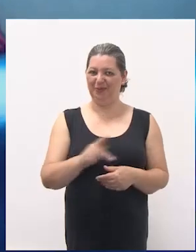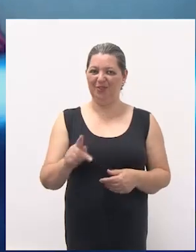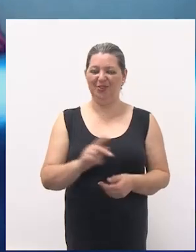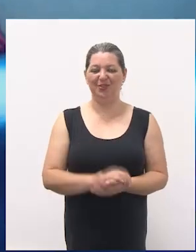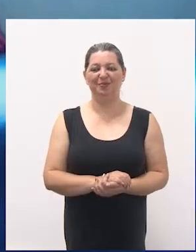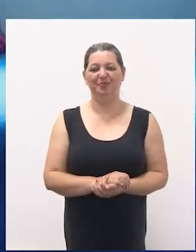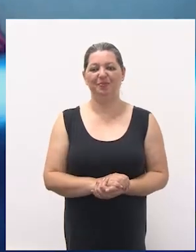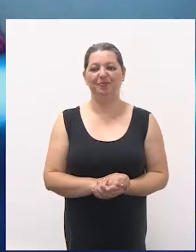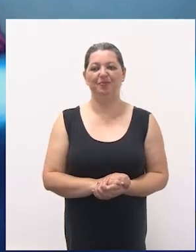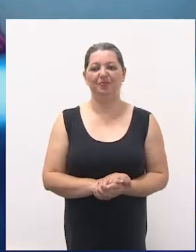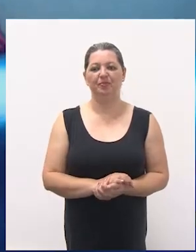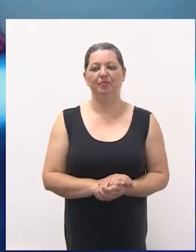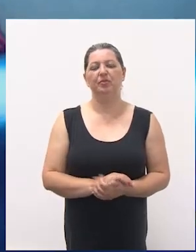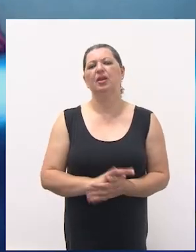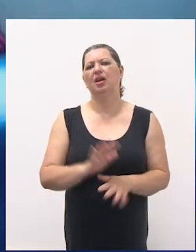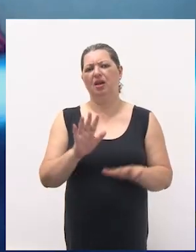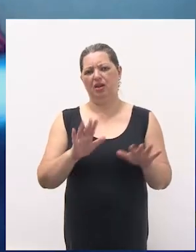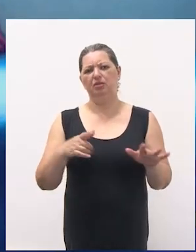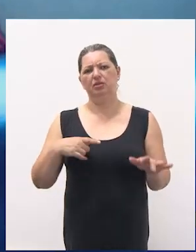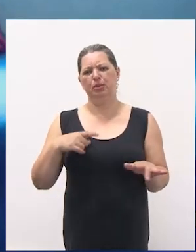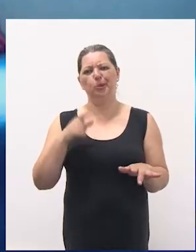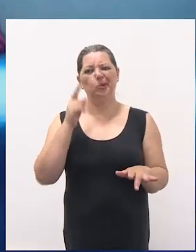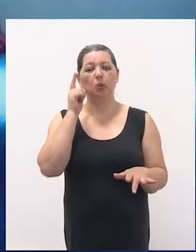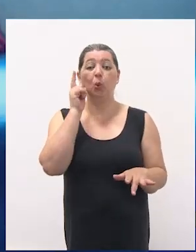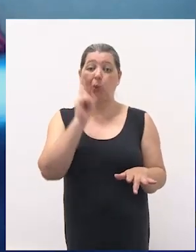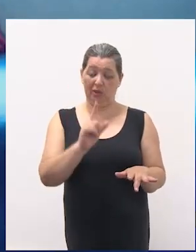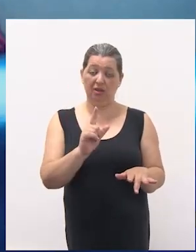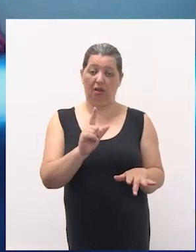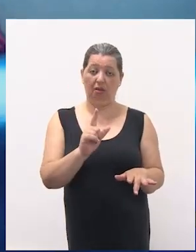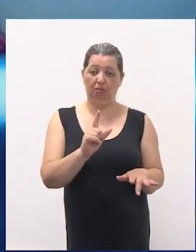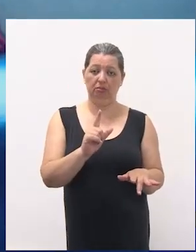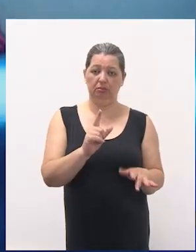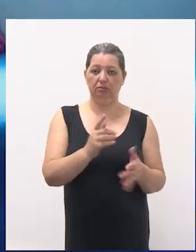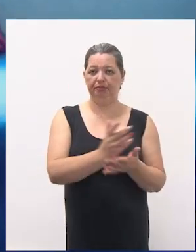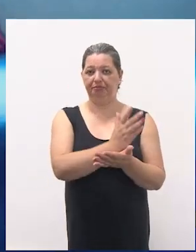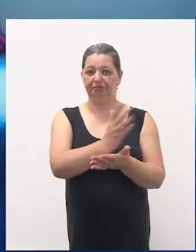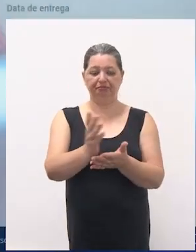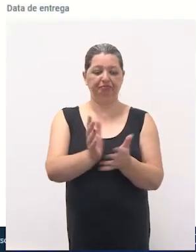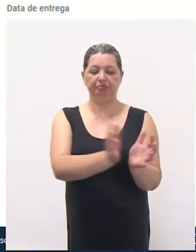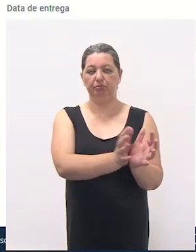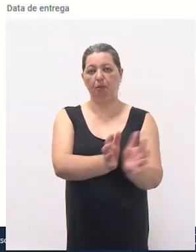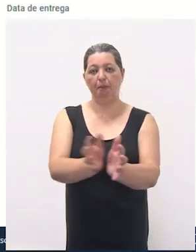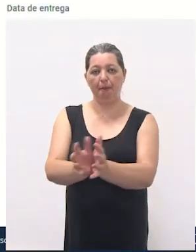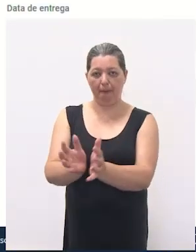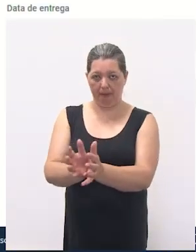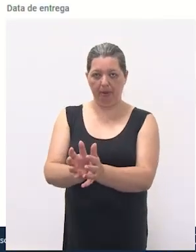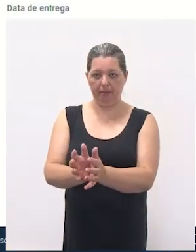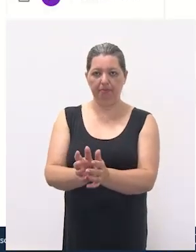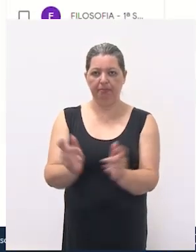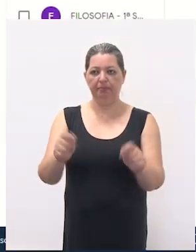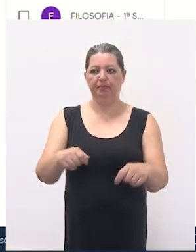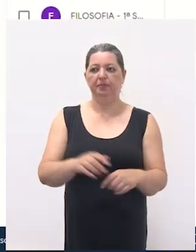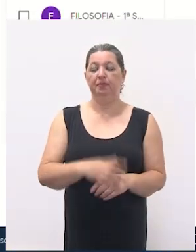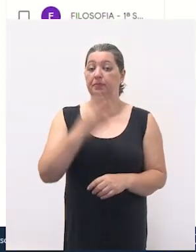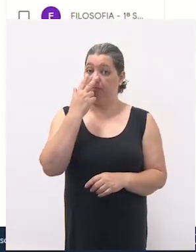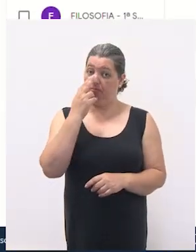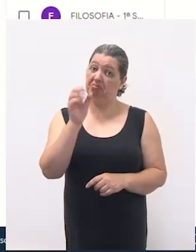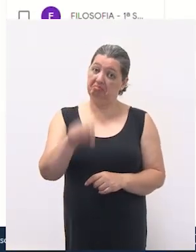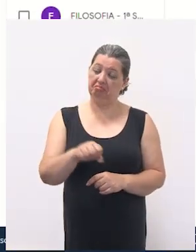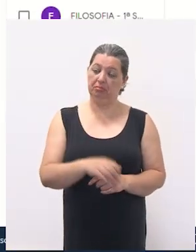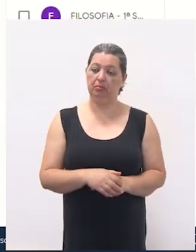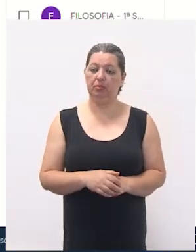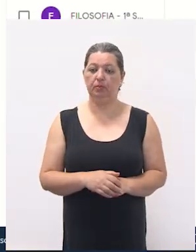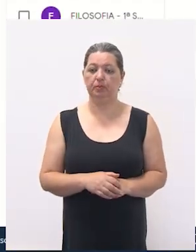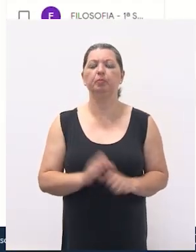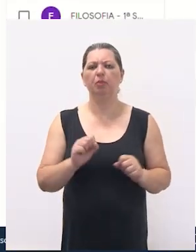eu acho que a gente já até consegue atribuir para as outras turmas, tá vendo? Você pode também criar a